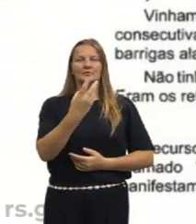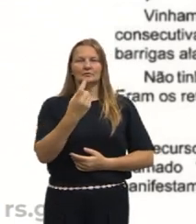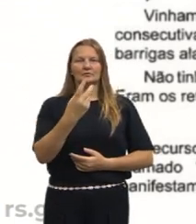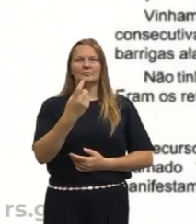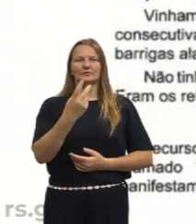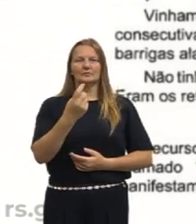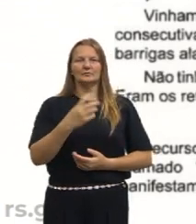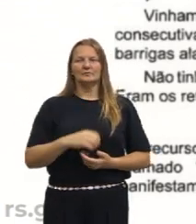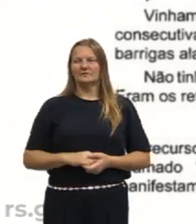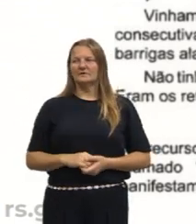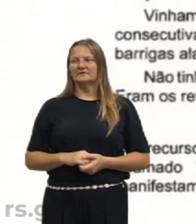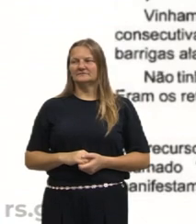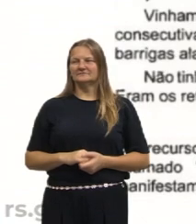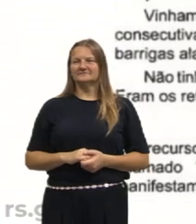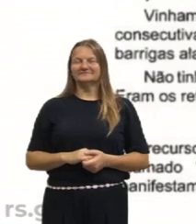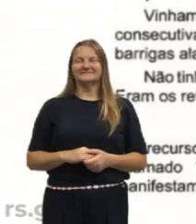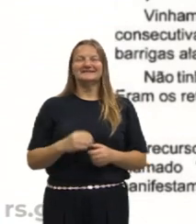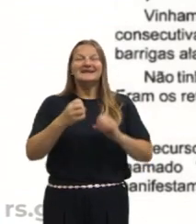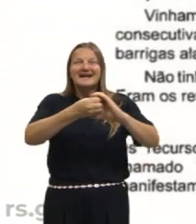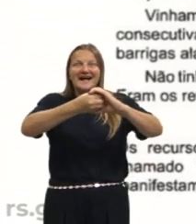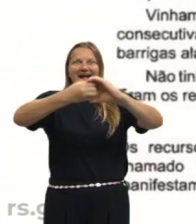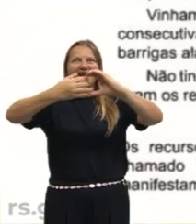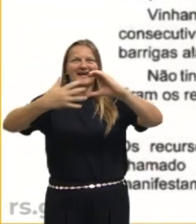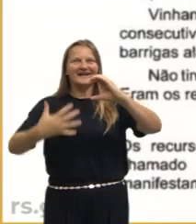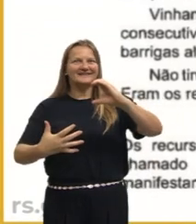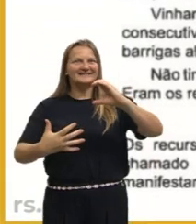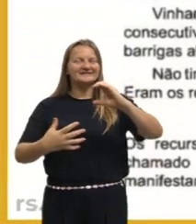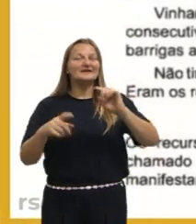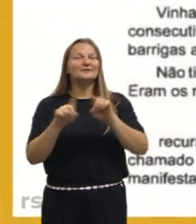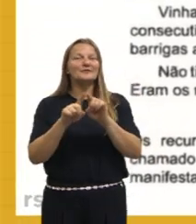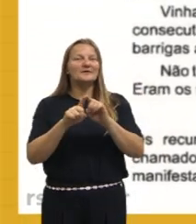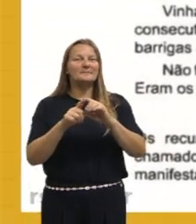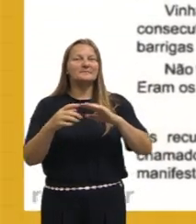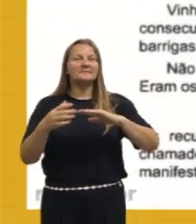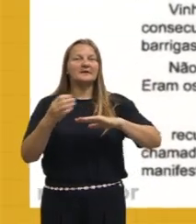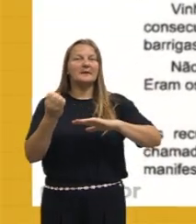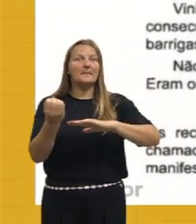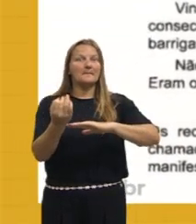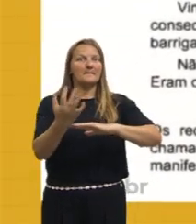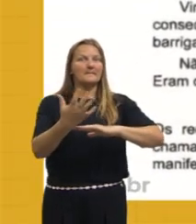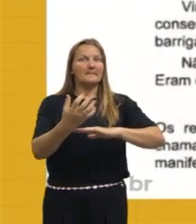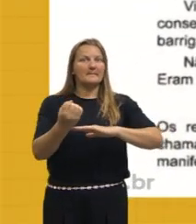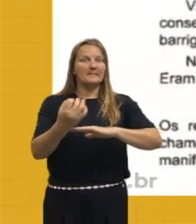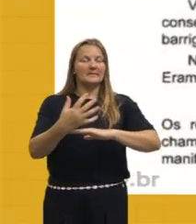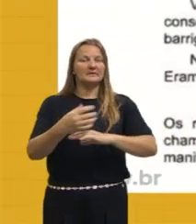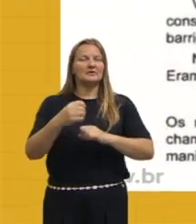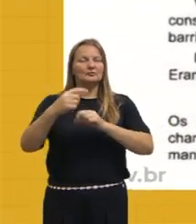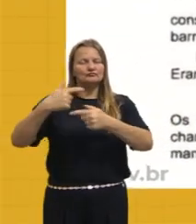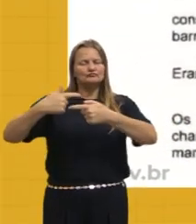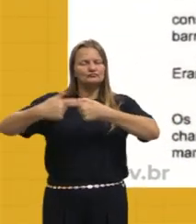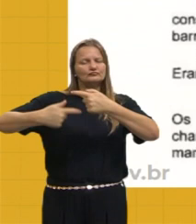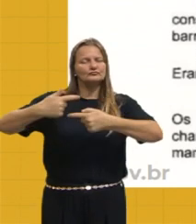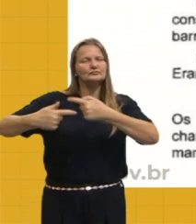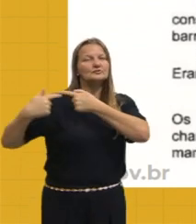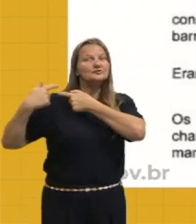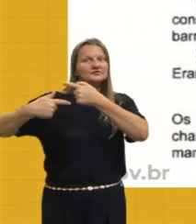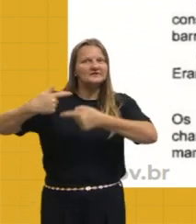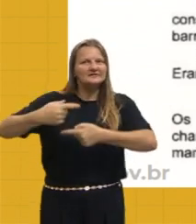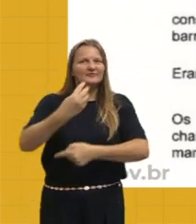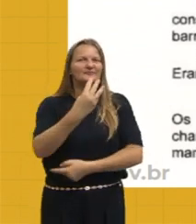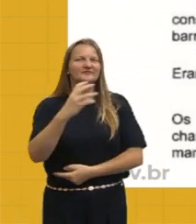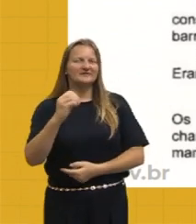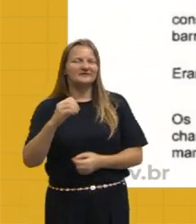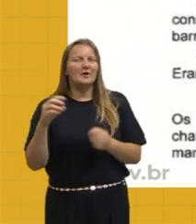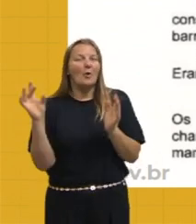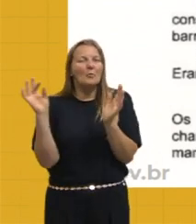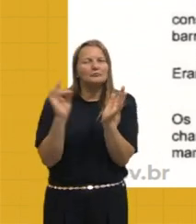também abordou as características do modernismo né a geração de 30 a fase de consolidação